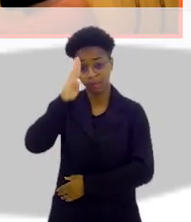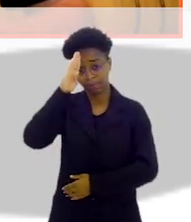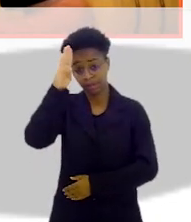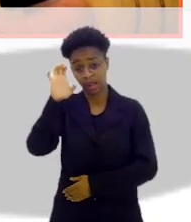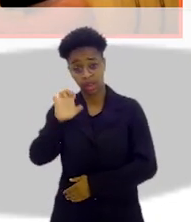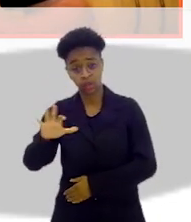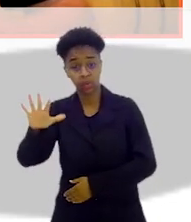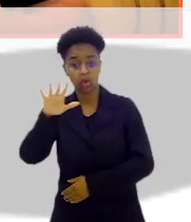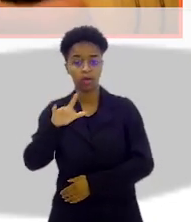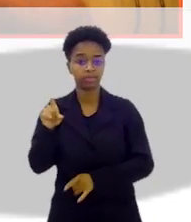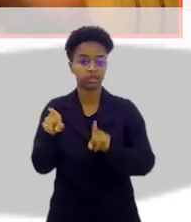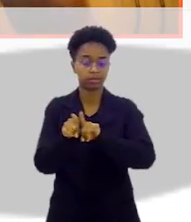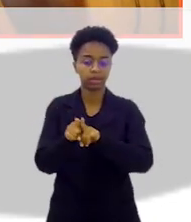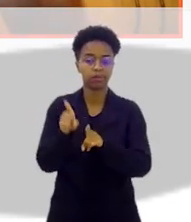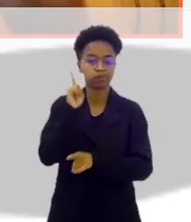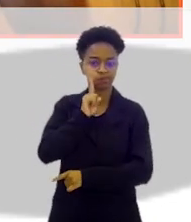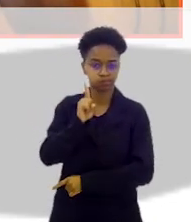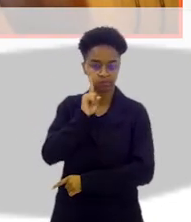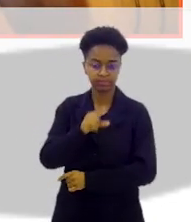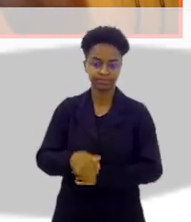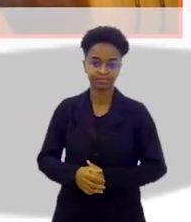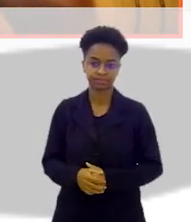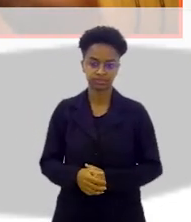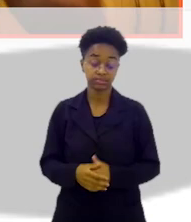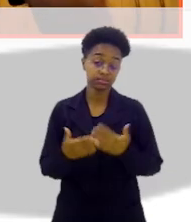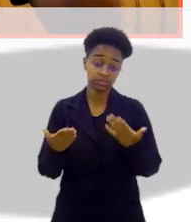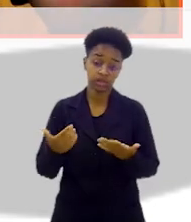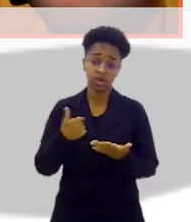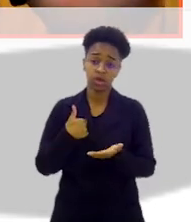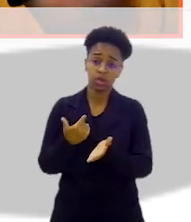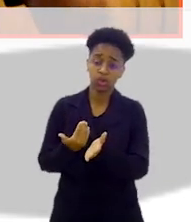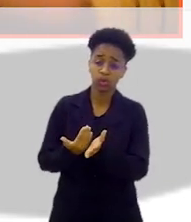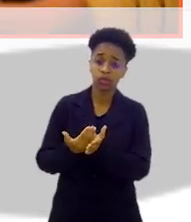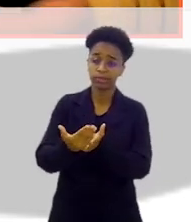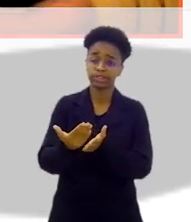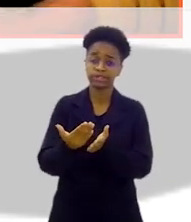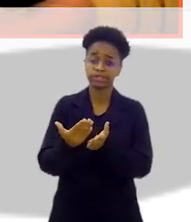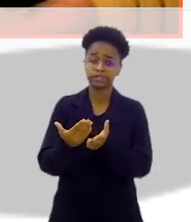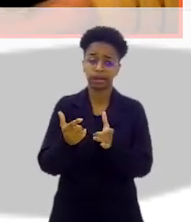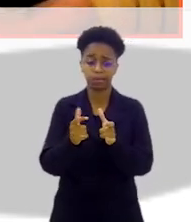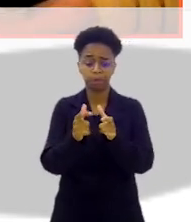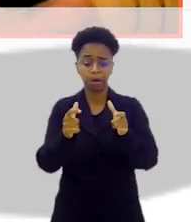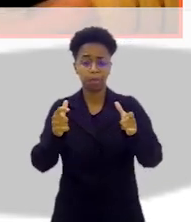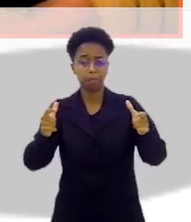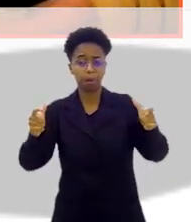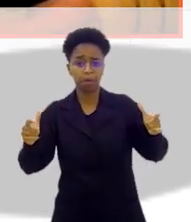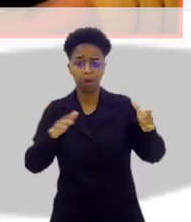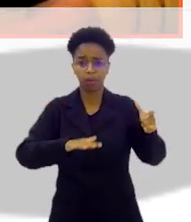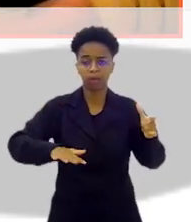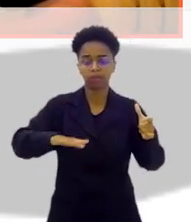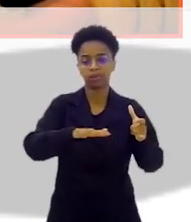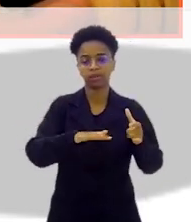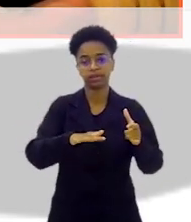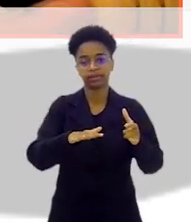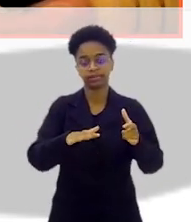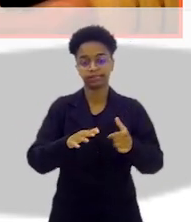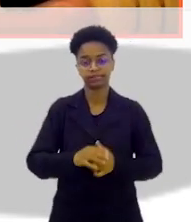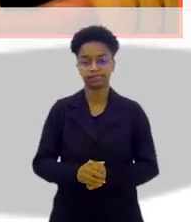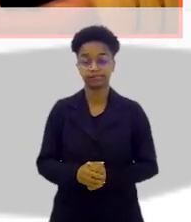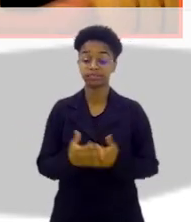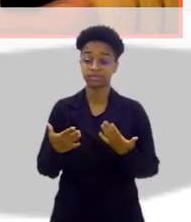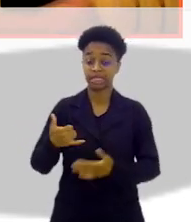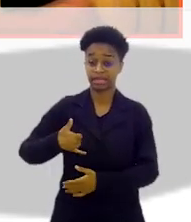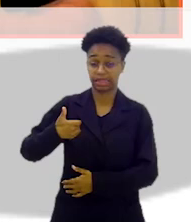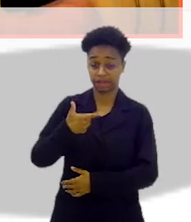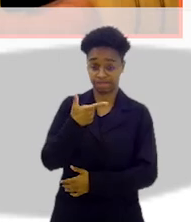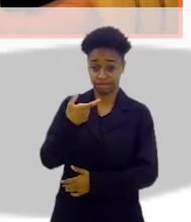moderna, principalmente da Europa e Estados Unidos, e ampliei o meu universo, o meu horizonte, de tal